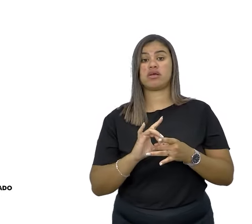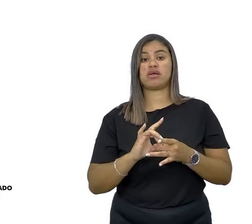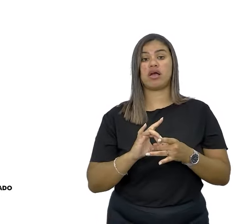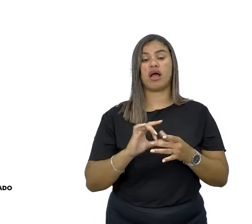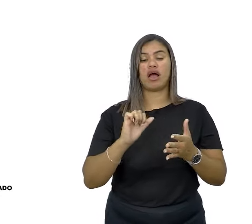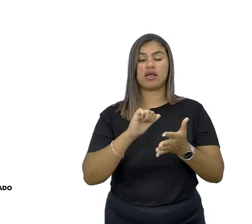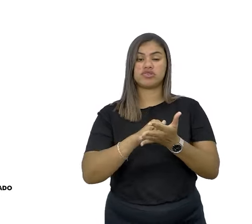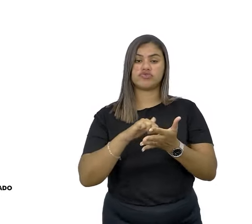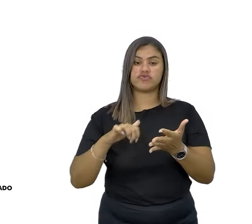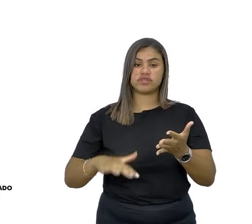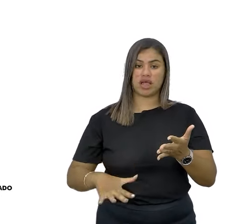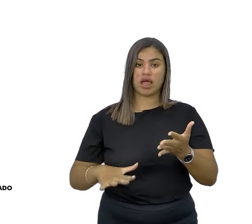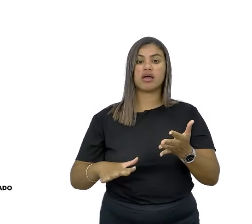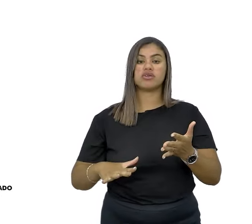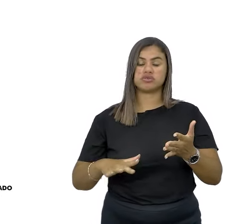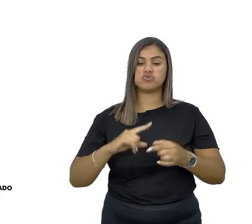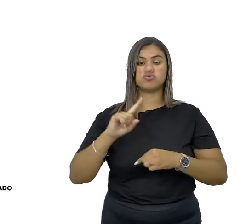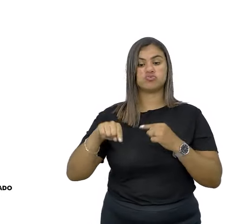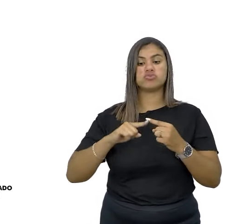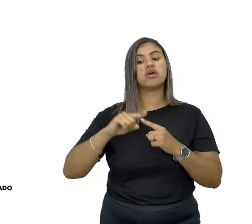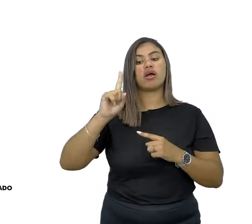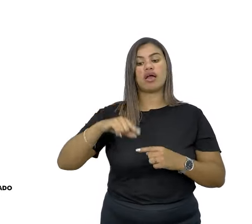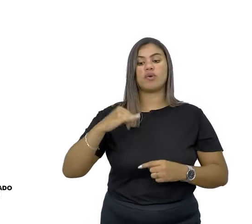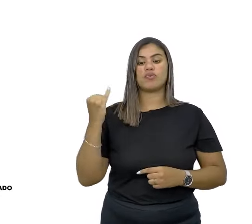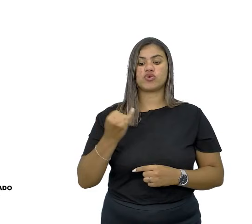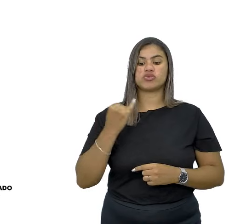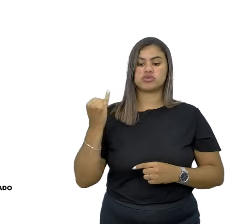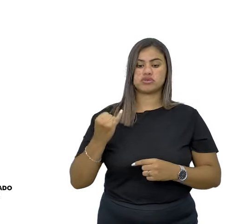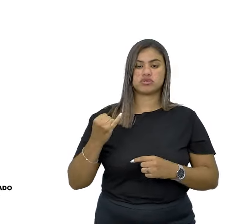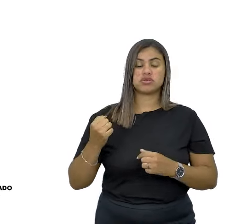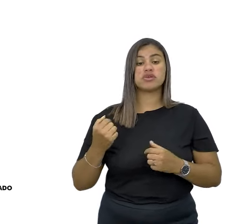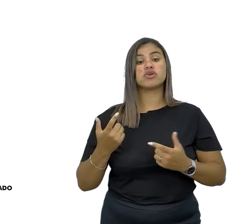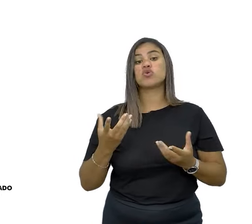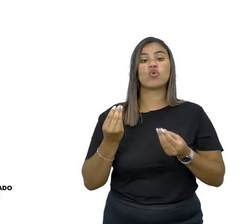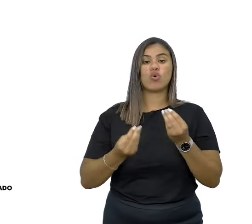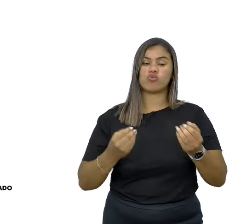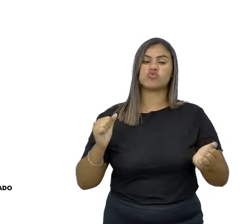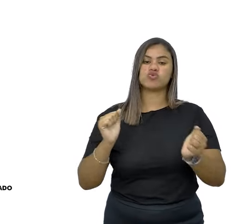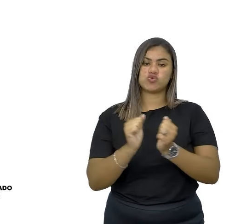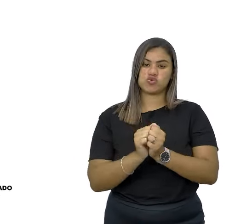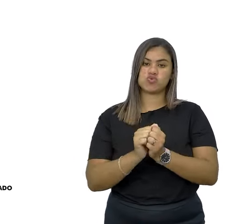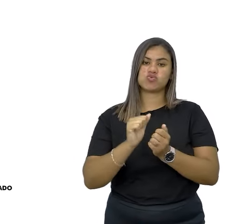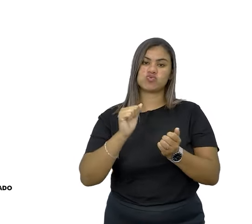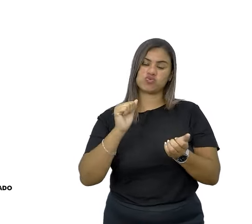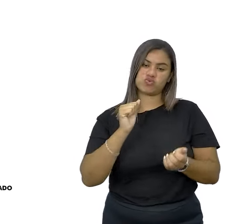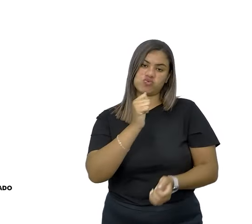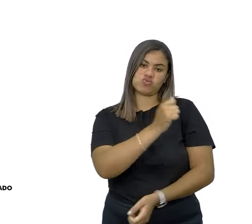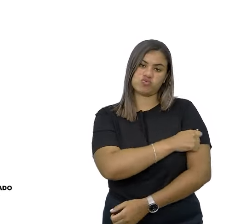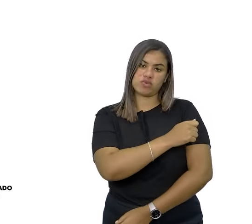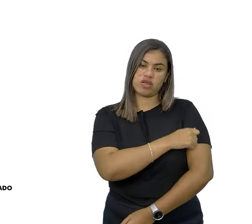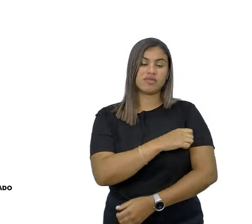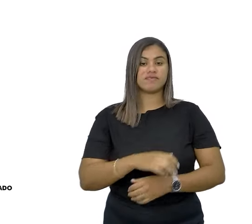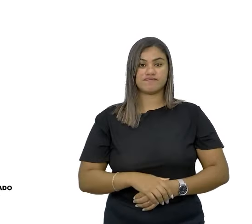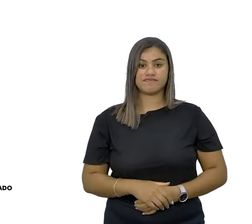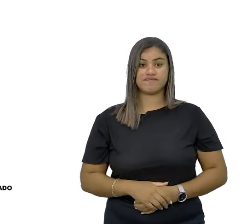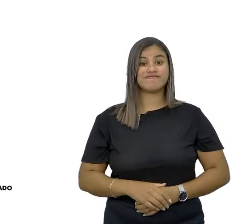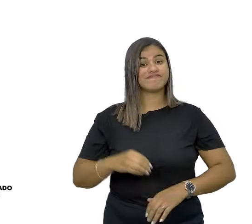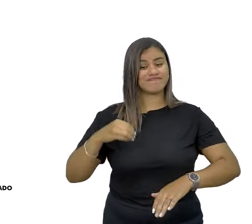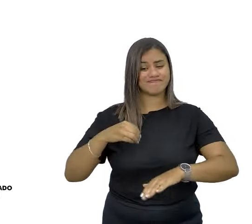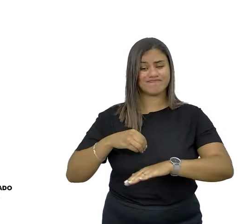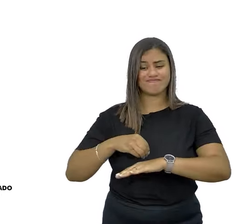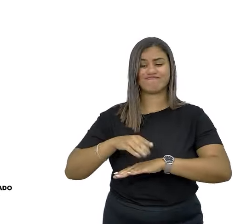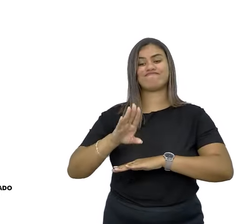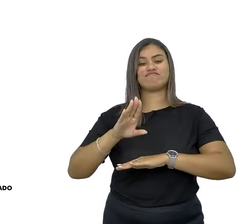com o objetivo também é muito importante, e fazer isso junto ao aluno. E eu vou trazer uma sugestão que eu sempre trouxe desde